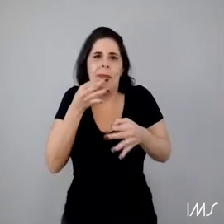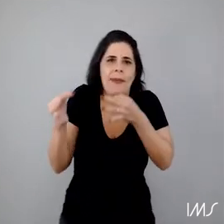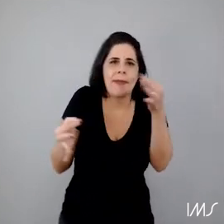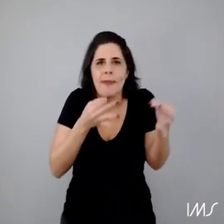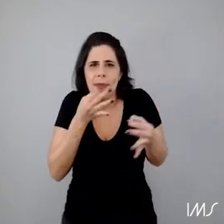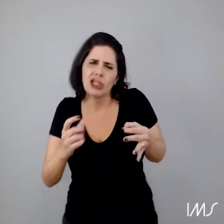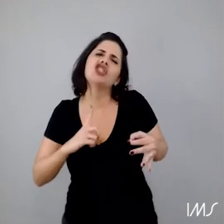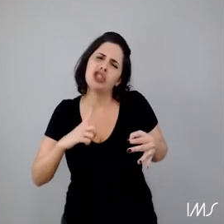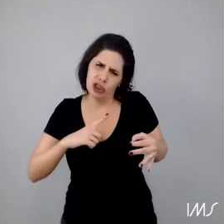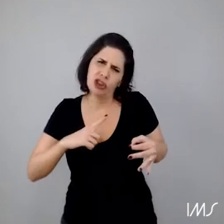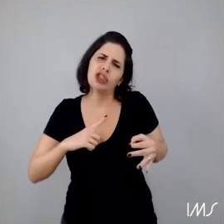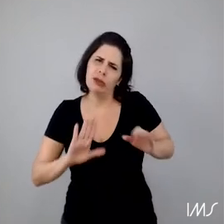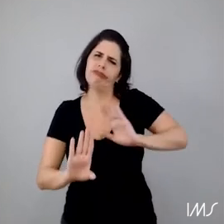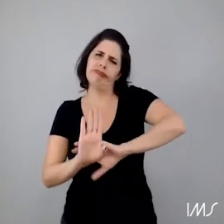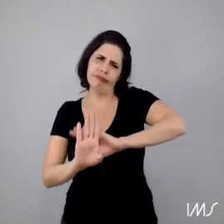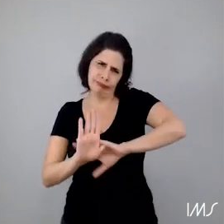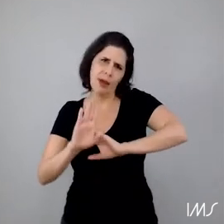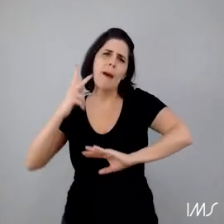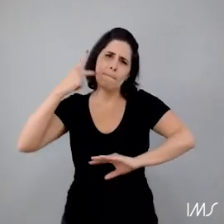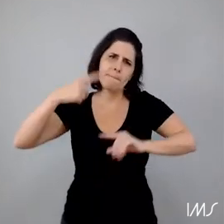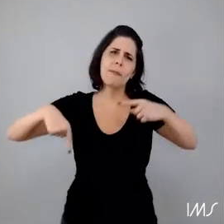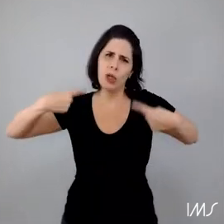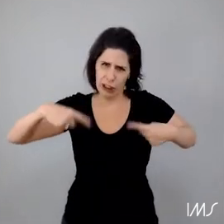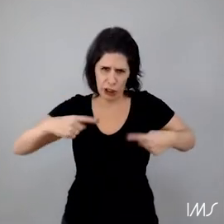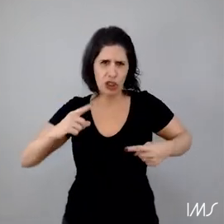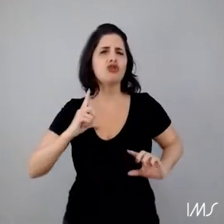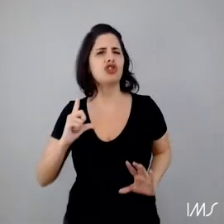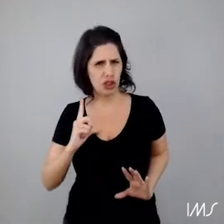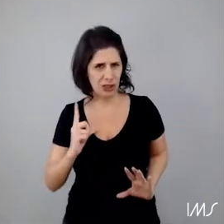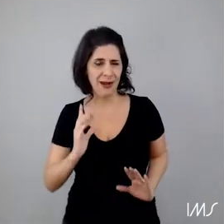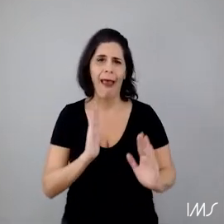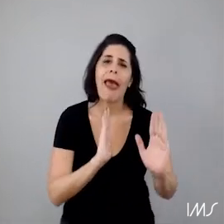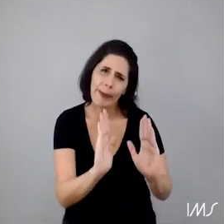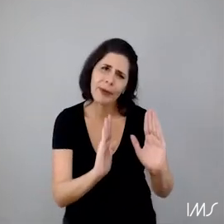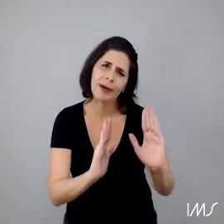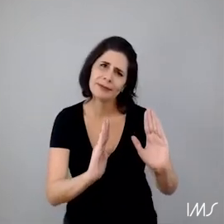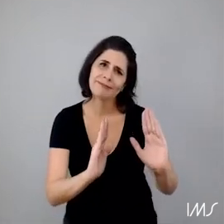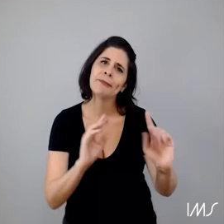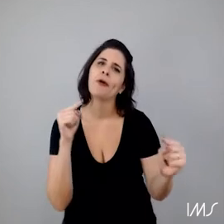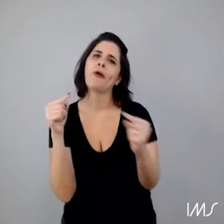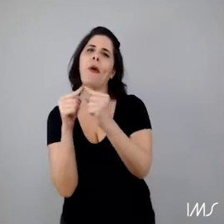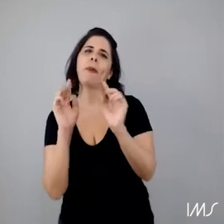Viviam-se ditaduras no Chile, na Argentina, no Brasil.